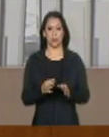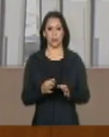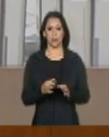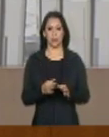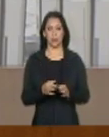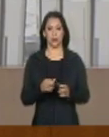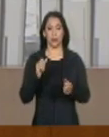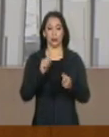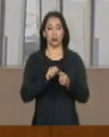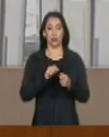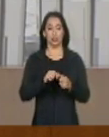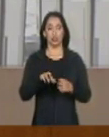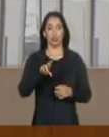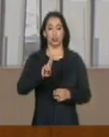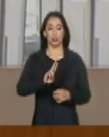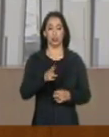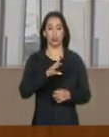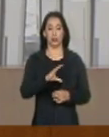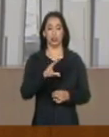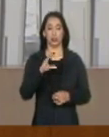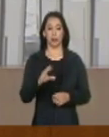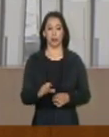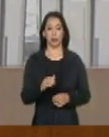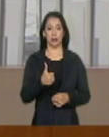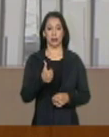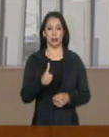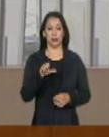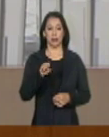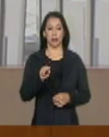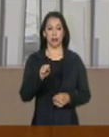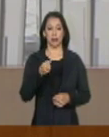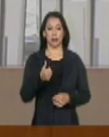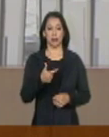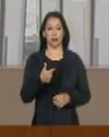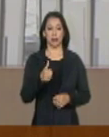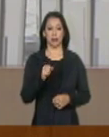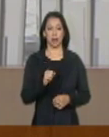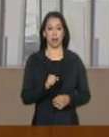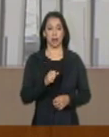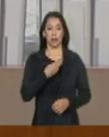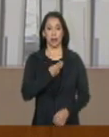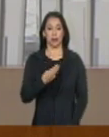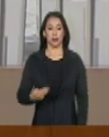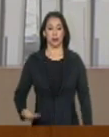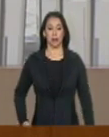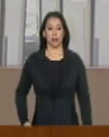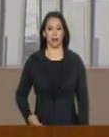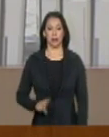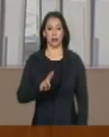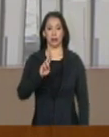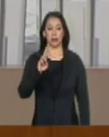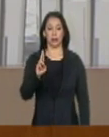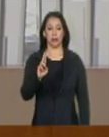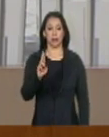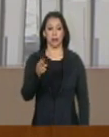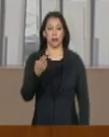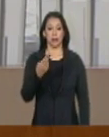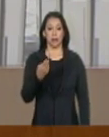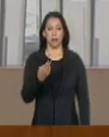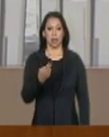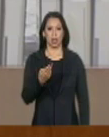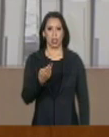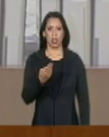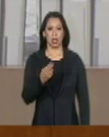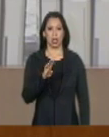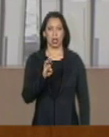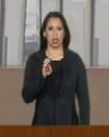fazendo referência ao HC 86.125, segunda turma, relatora ministra Helen Grace. Quando a ministra Helen Grace começou essa jurisprudência,